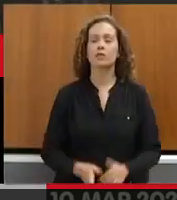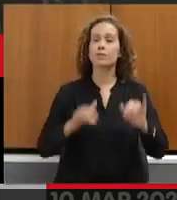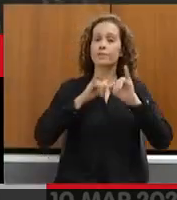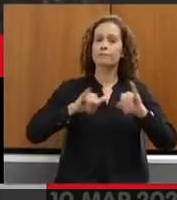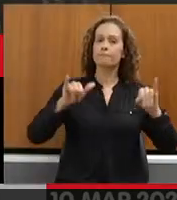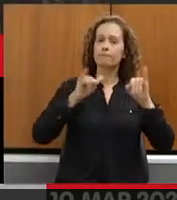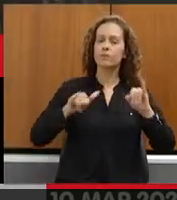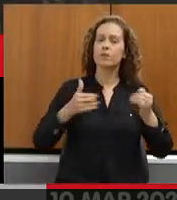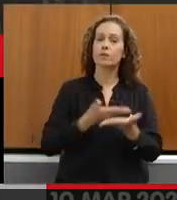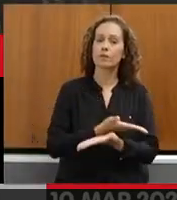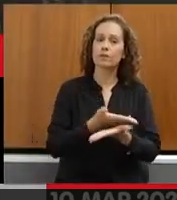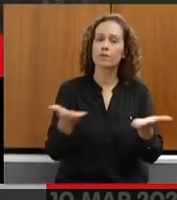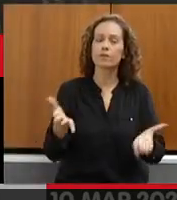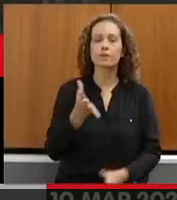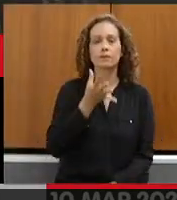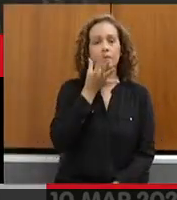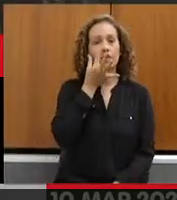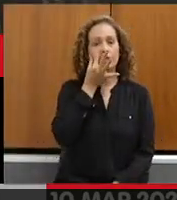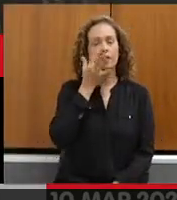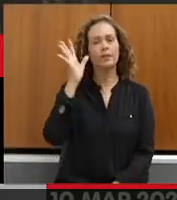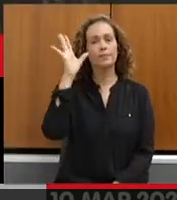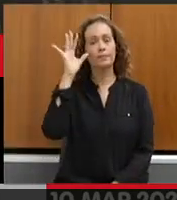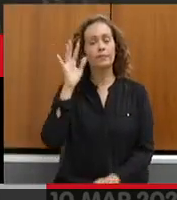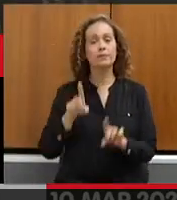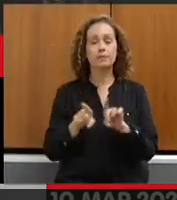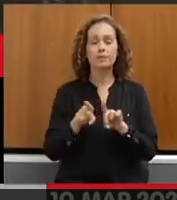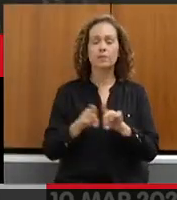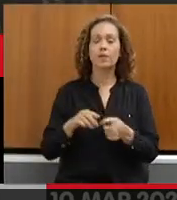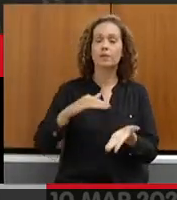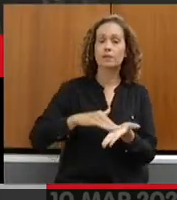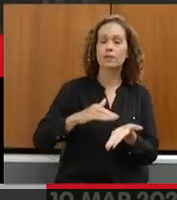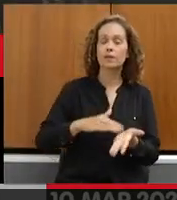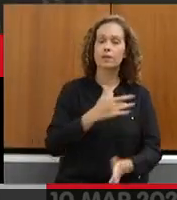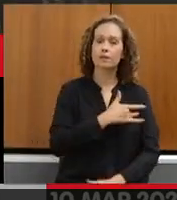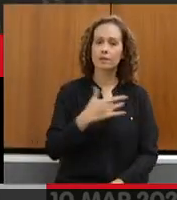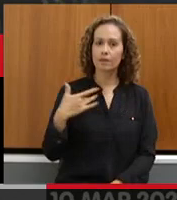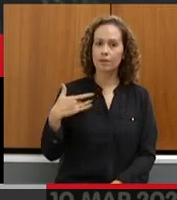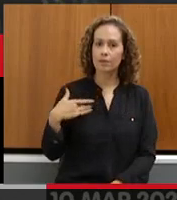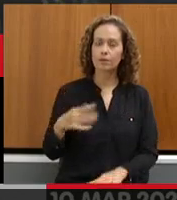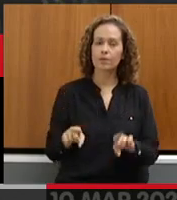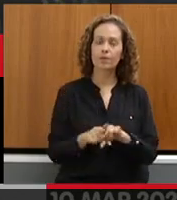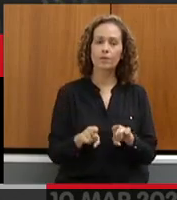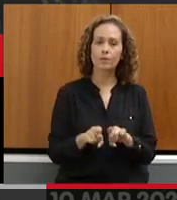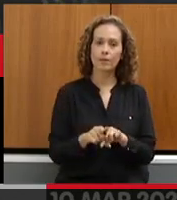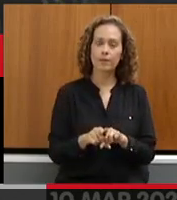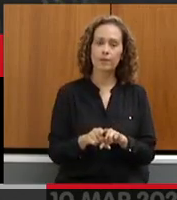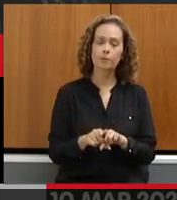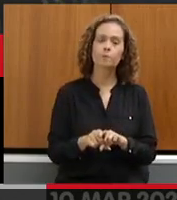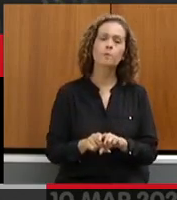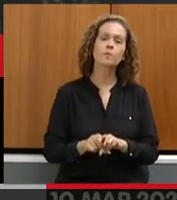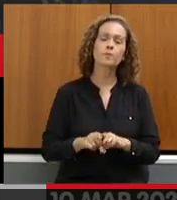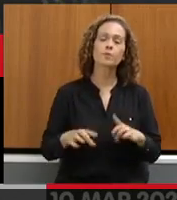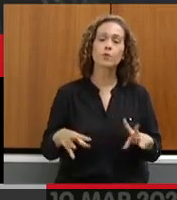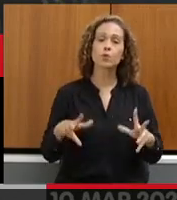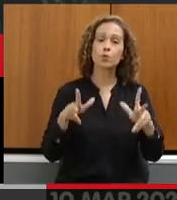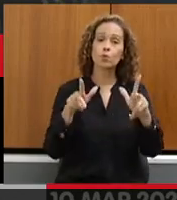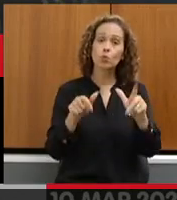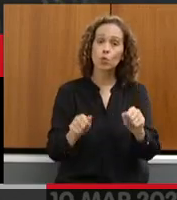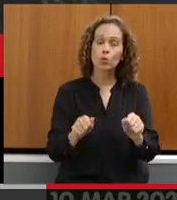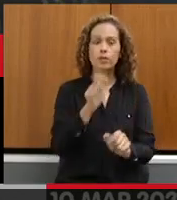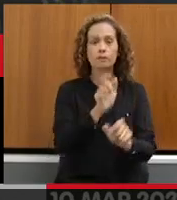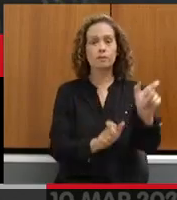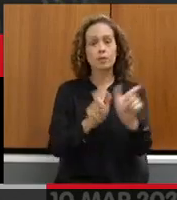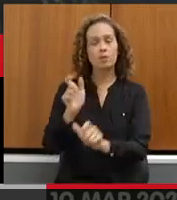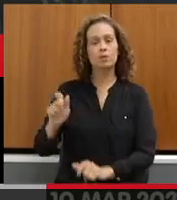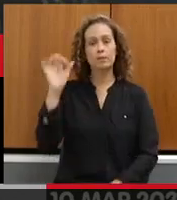presentes é ao secretário de saúde e a todo o público nos